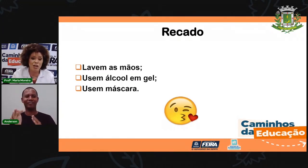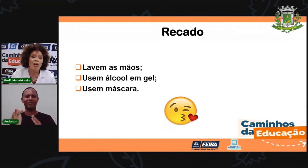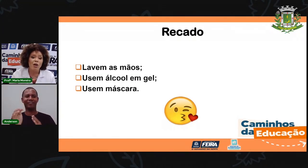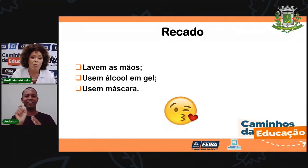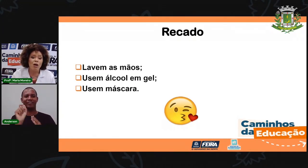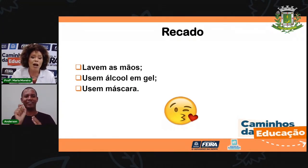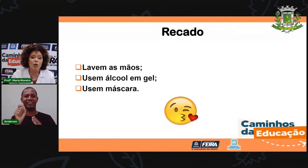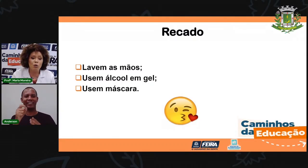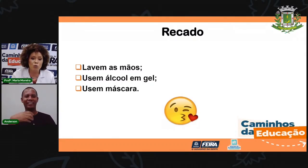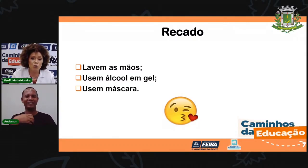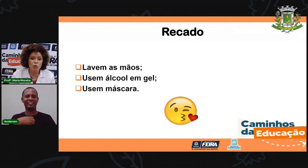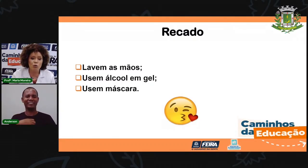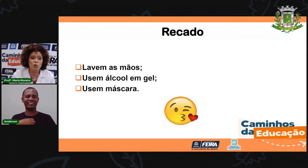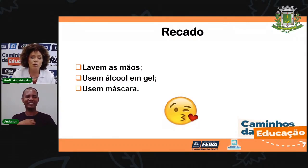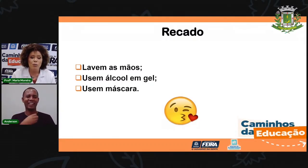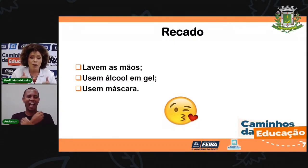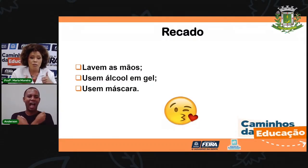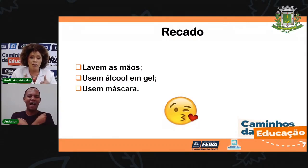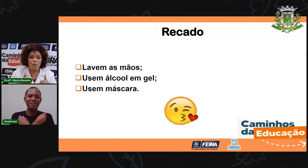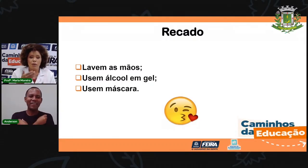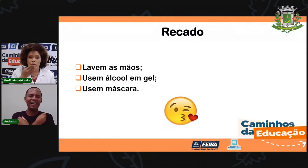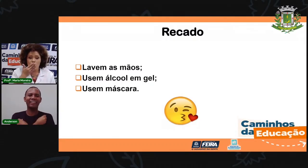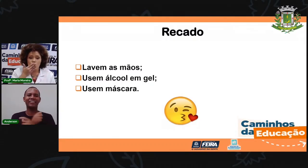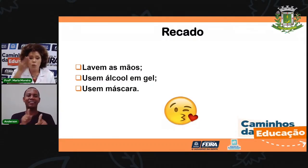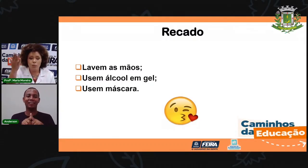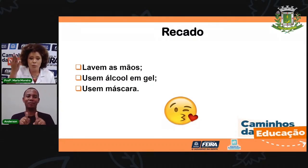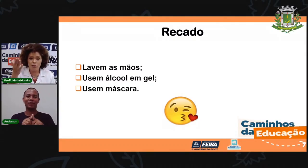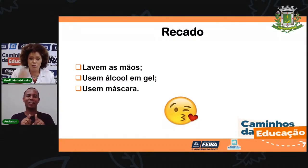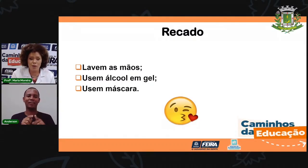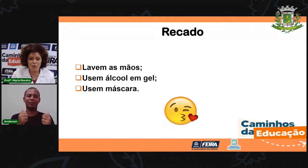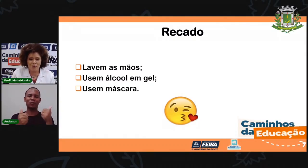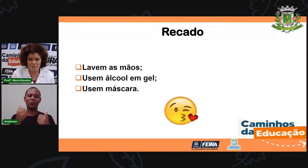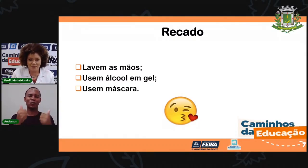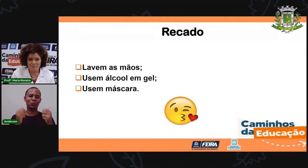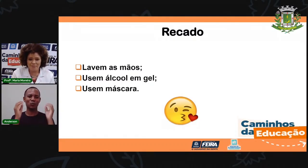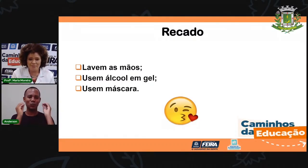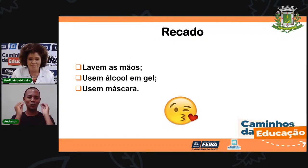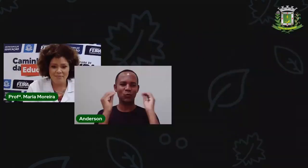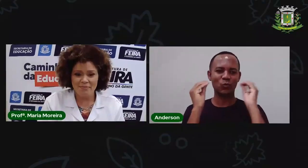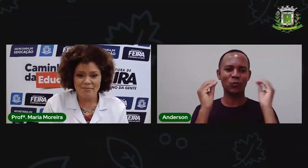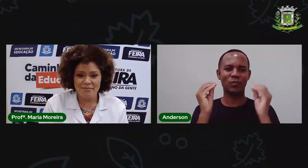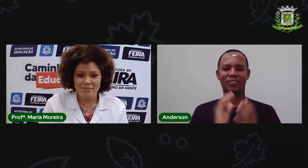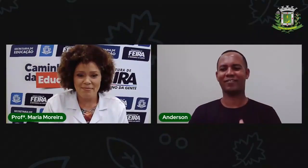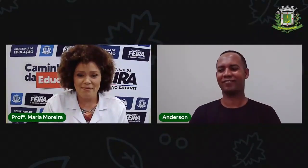abraçar, sentir o calor um do outro. Fiquem bem. Beijos da pró.